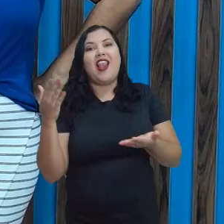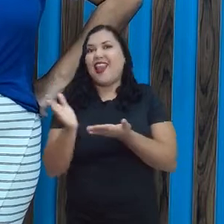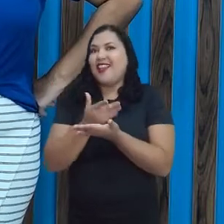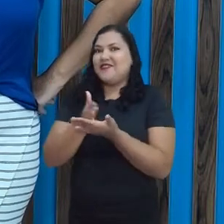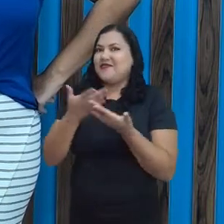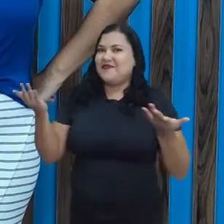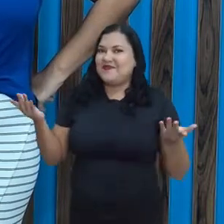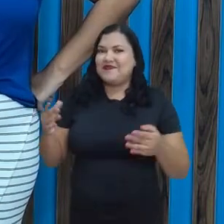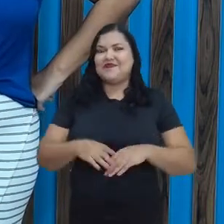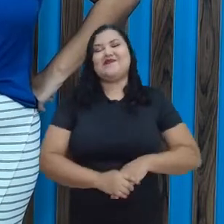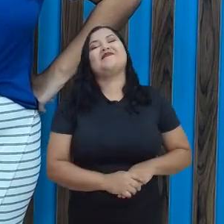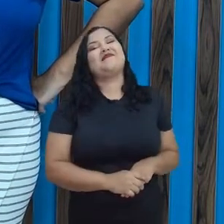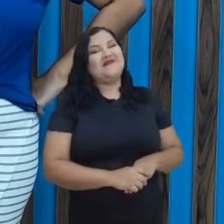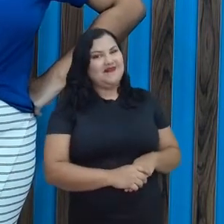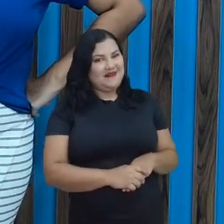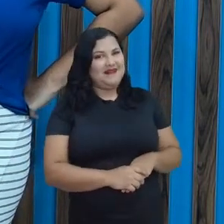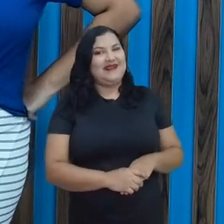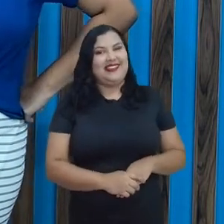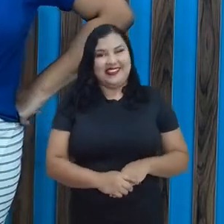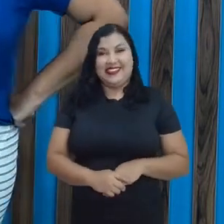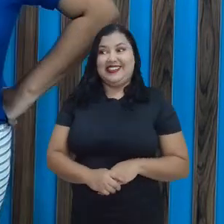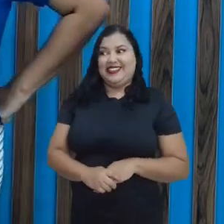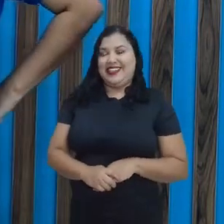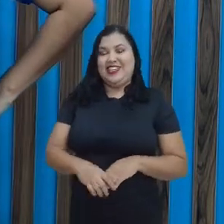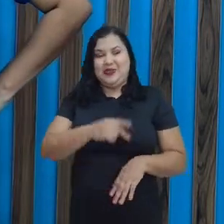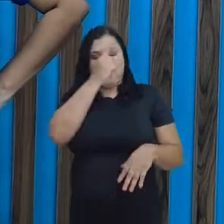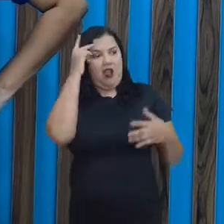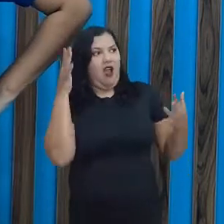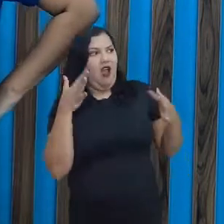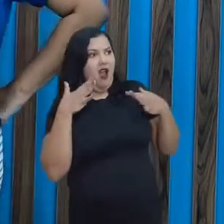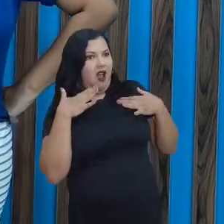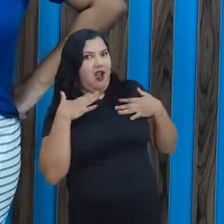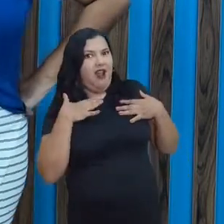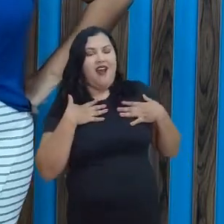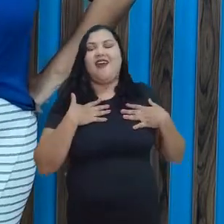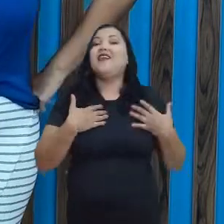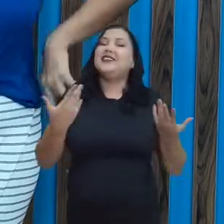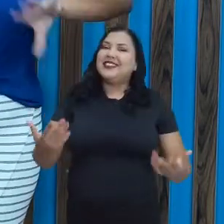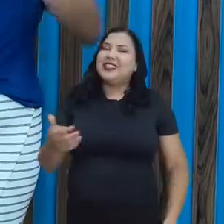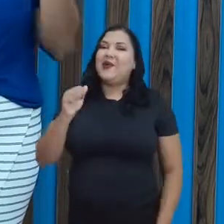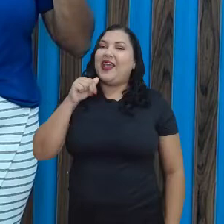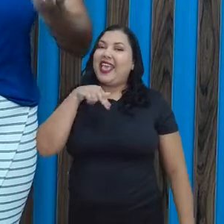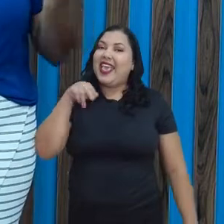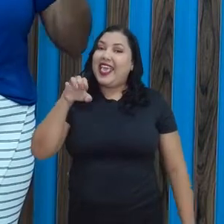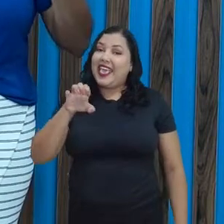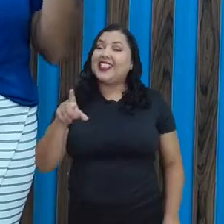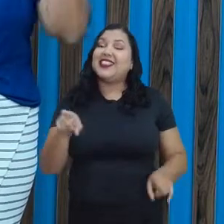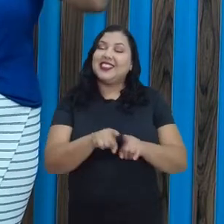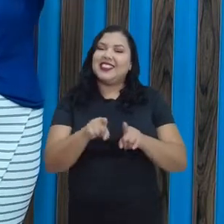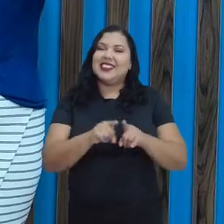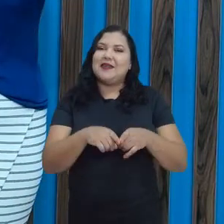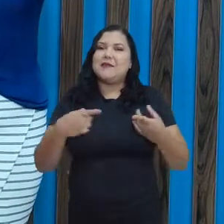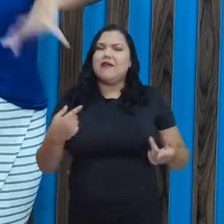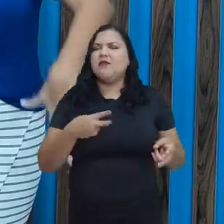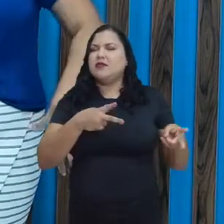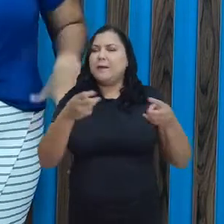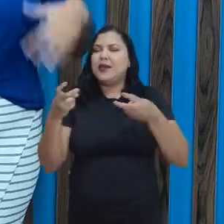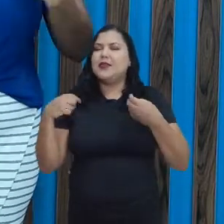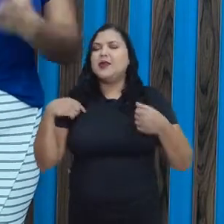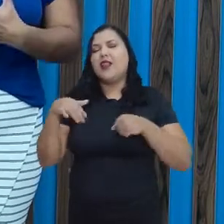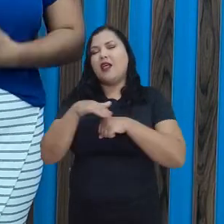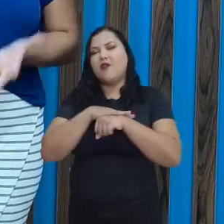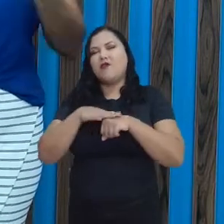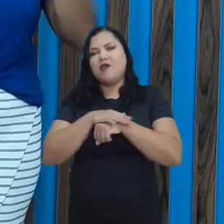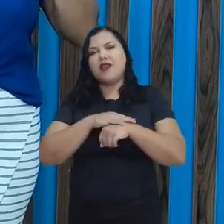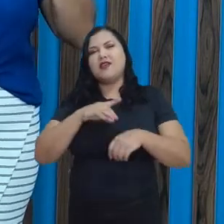livros. Pois é, para o choque do mundo. E aí Anne Frank era a mesma coisa. E aí vocês percebam que ela vai falar com o